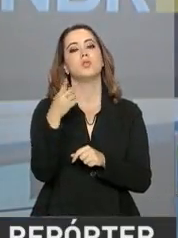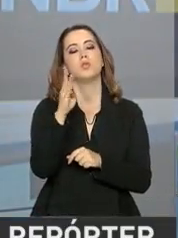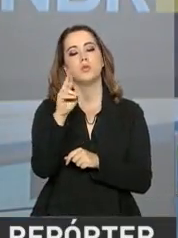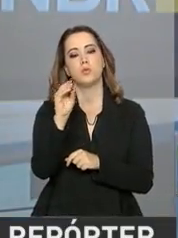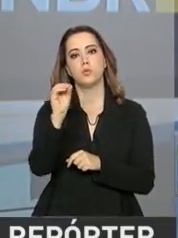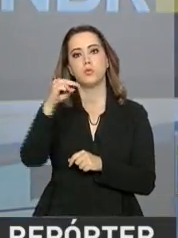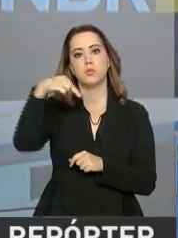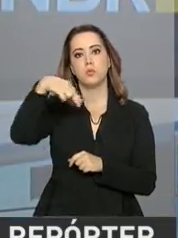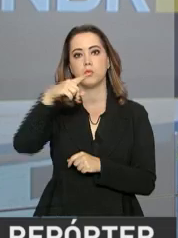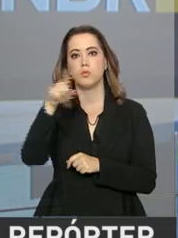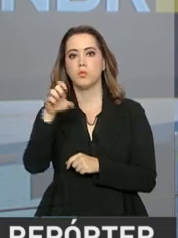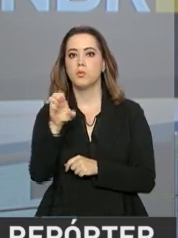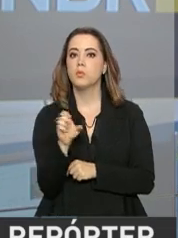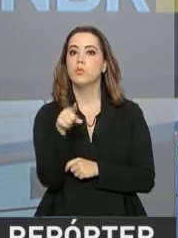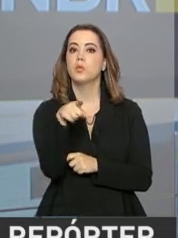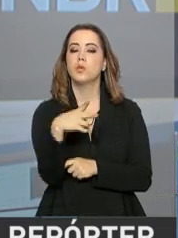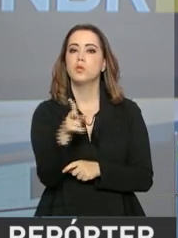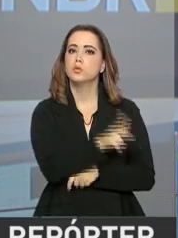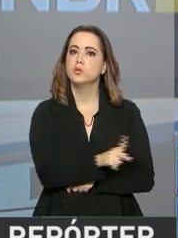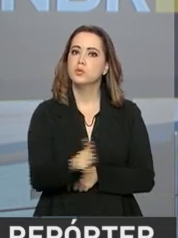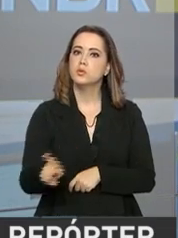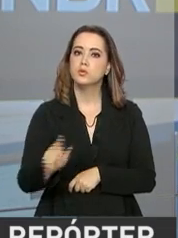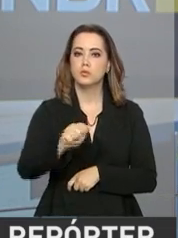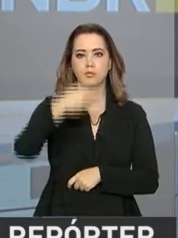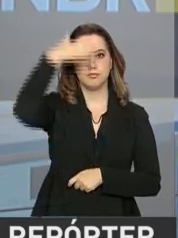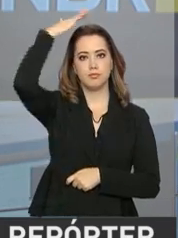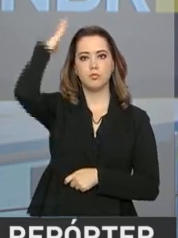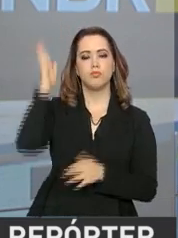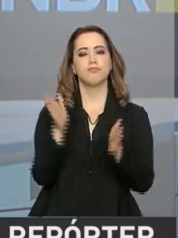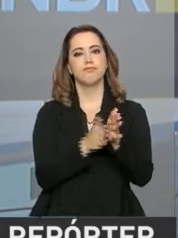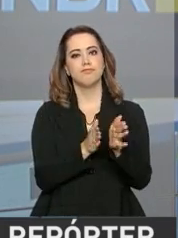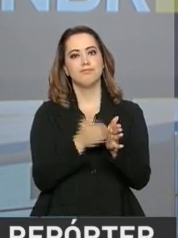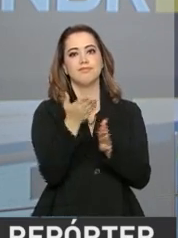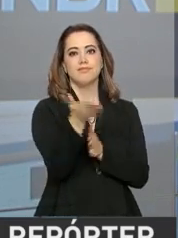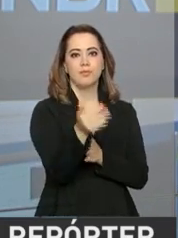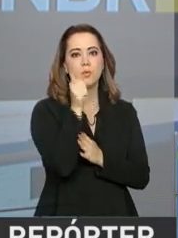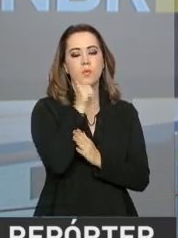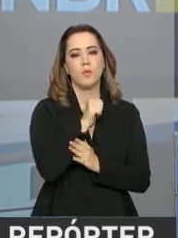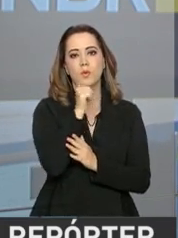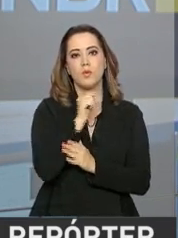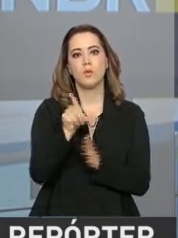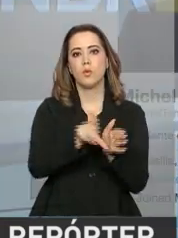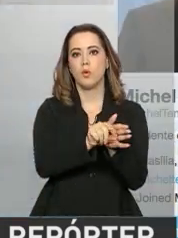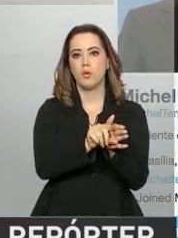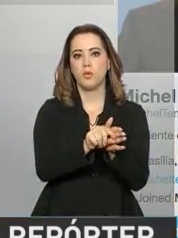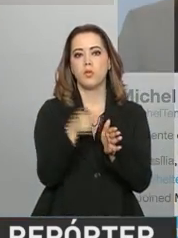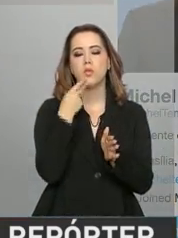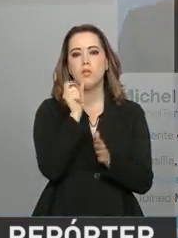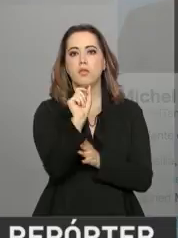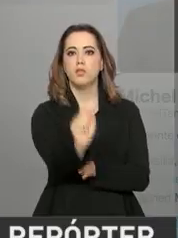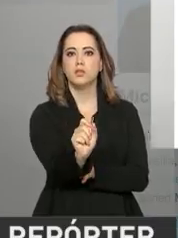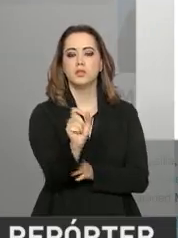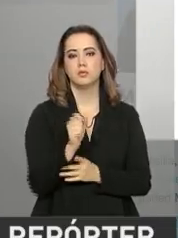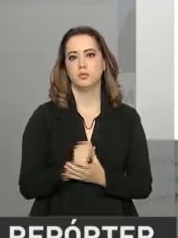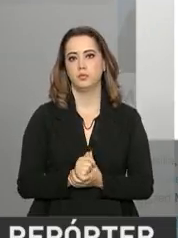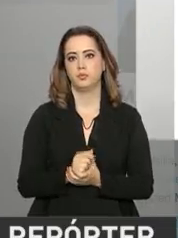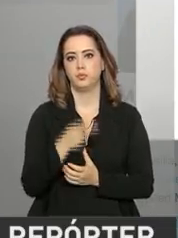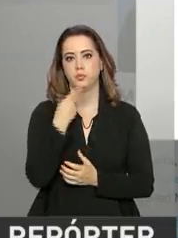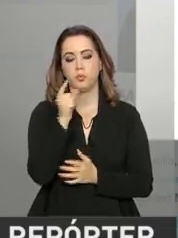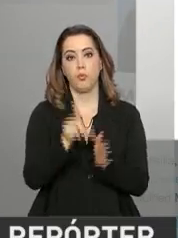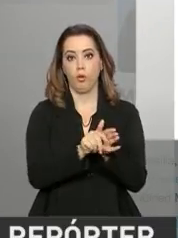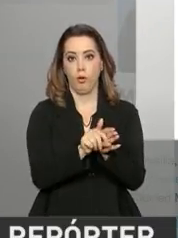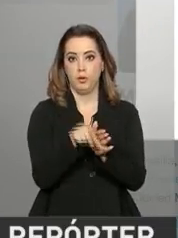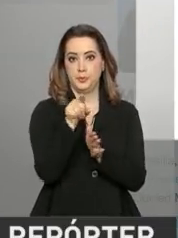o presidente em exercício Michel Temer parabenizou a Poliana okimoto pelo Twitter vamos ver o que ele falou no na rede